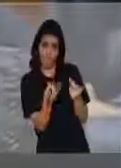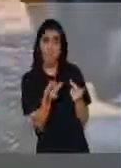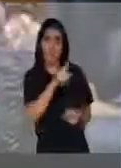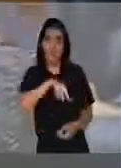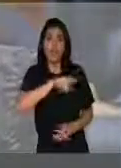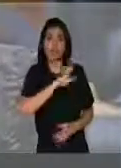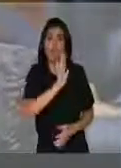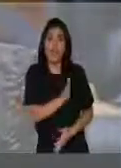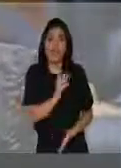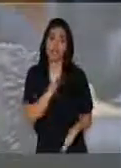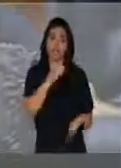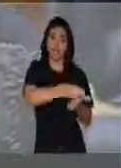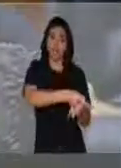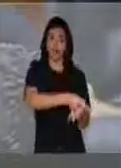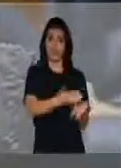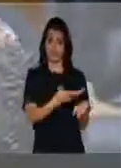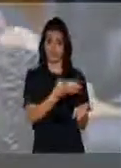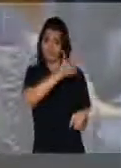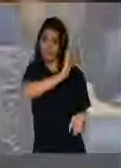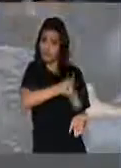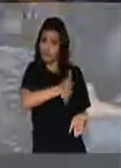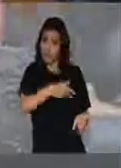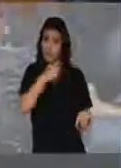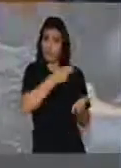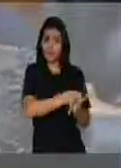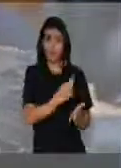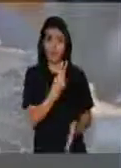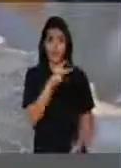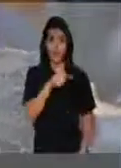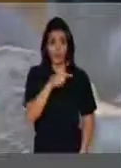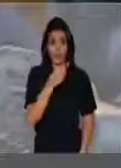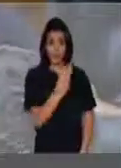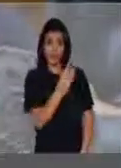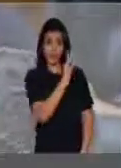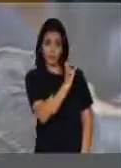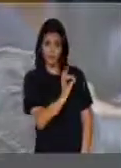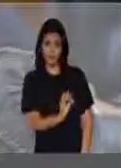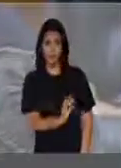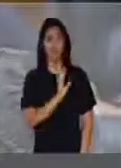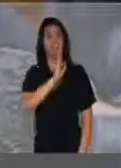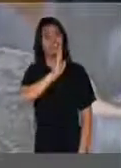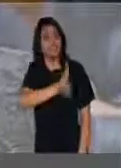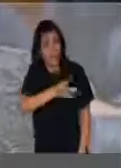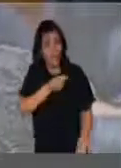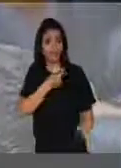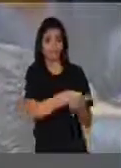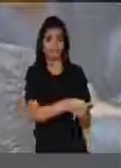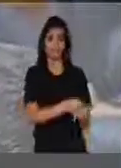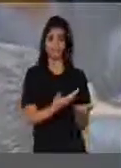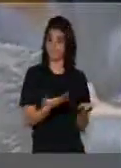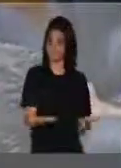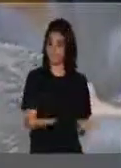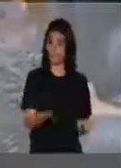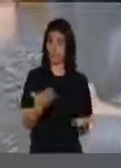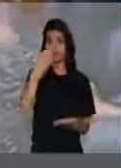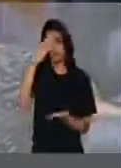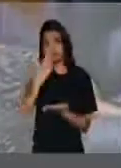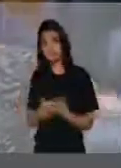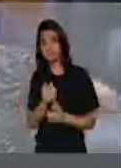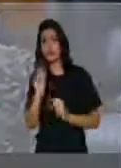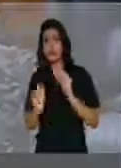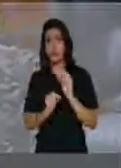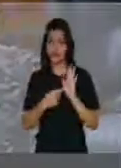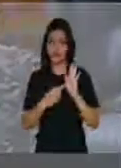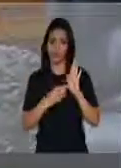ele já paga, inclusive, aqueles 2,3%. Então, eu creio que é um